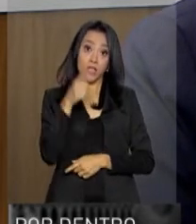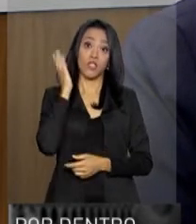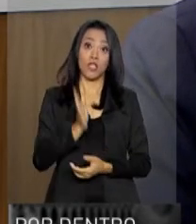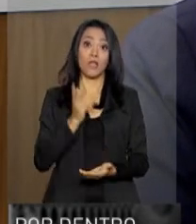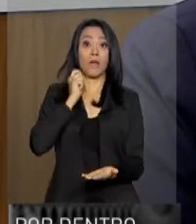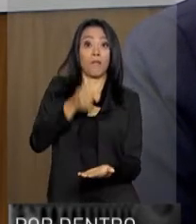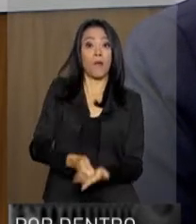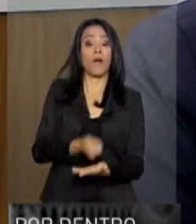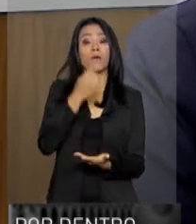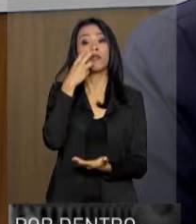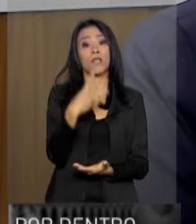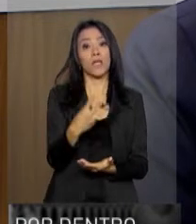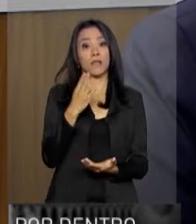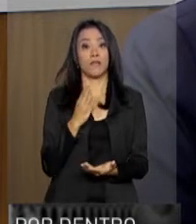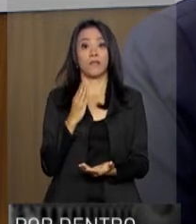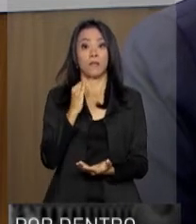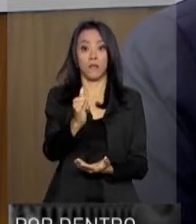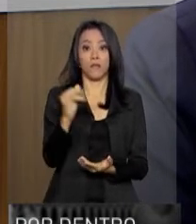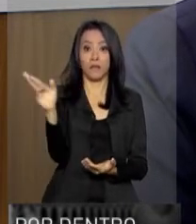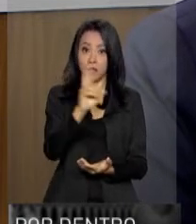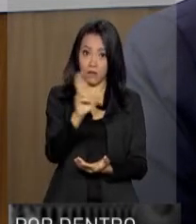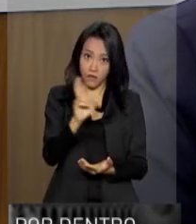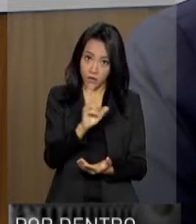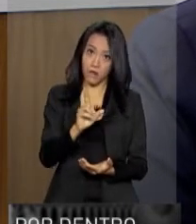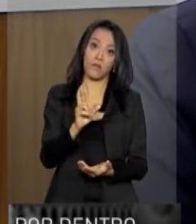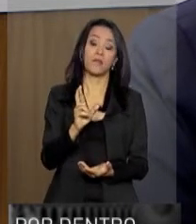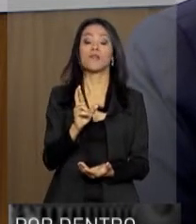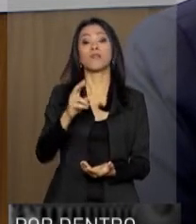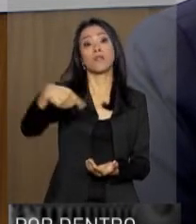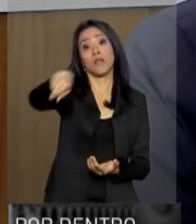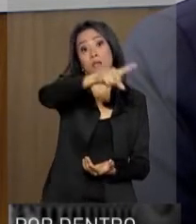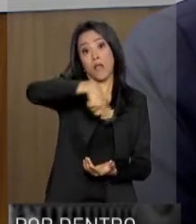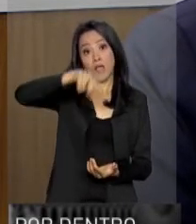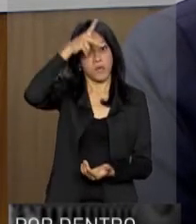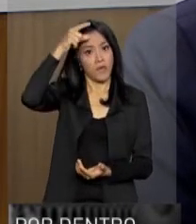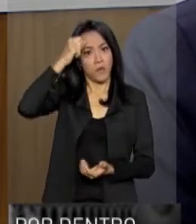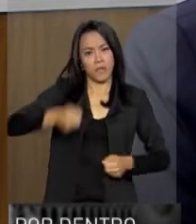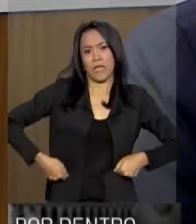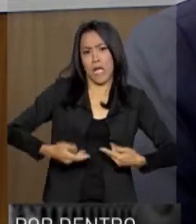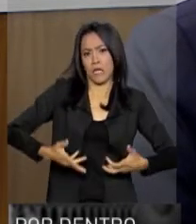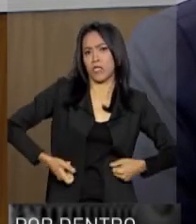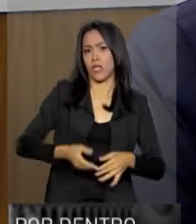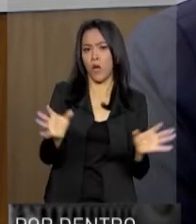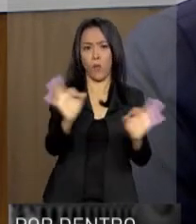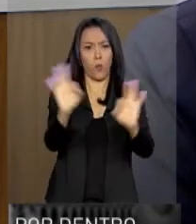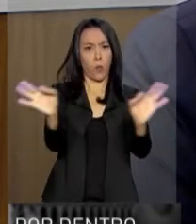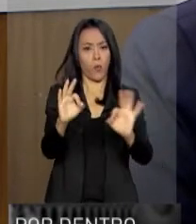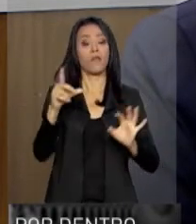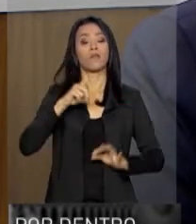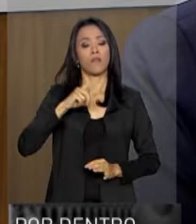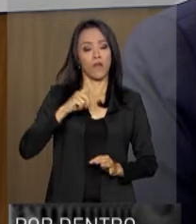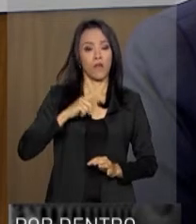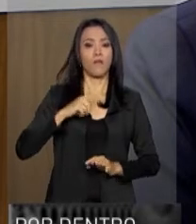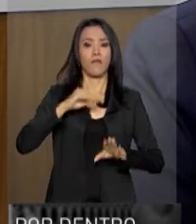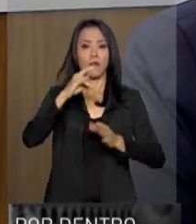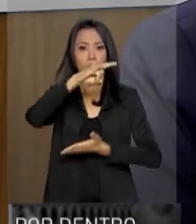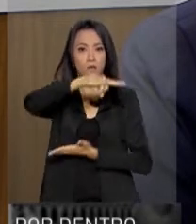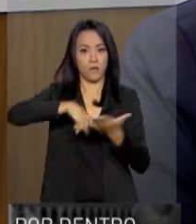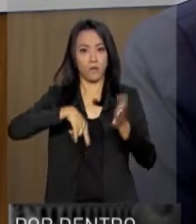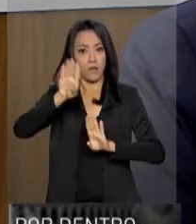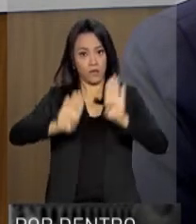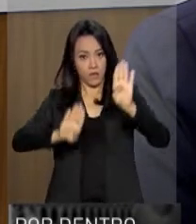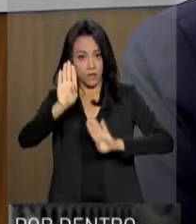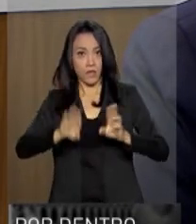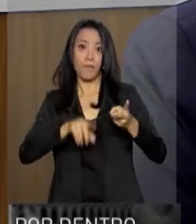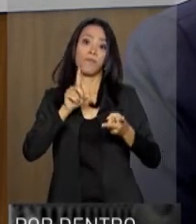de 3 bilhões de reais não terá custo adicional nenhum houve uma licitação a telebrás junto com essa empresa